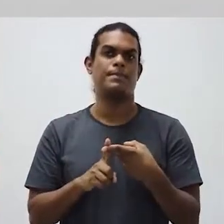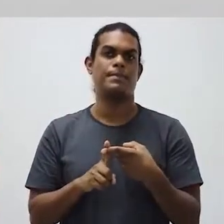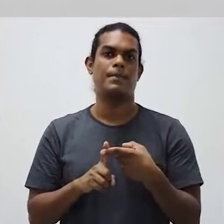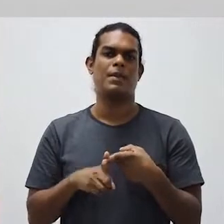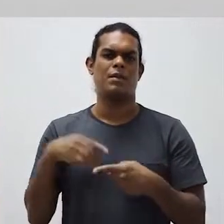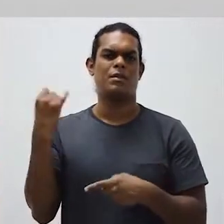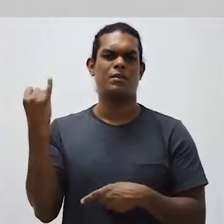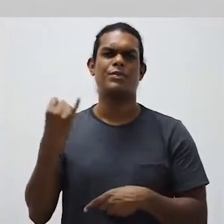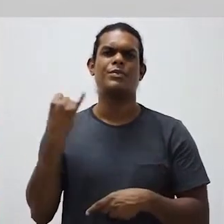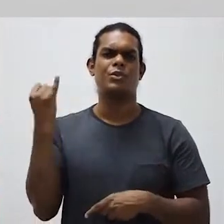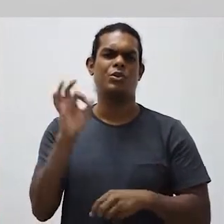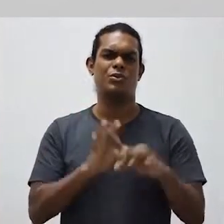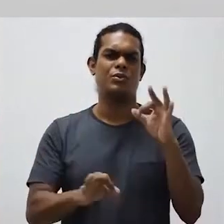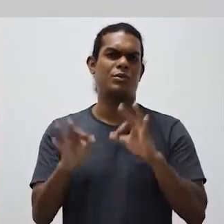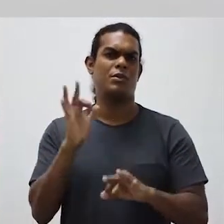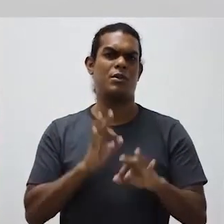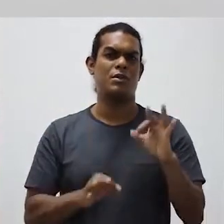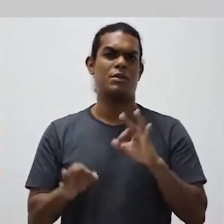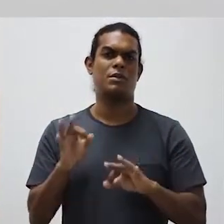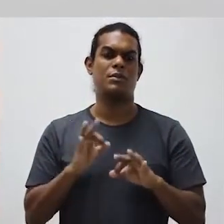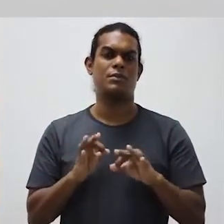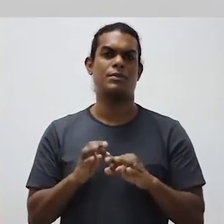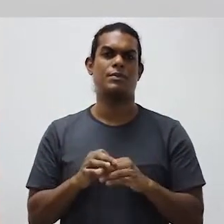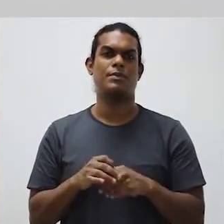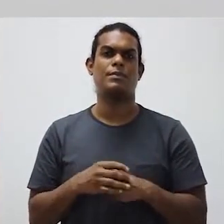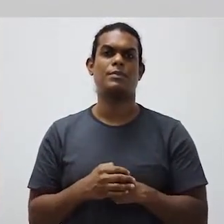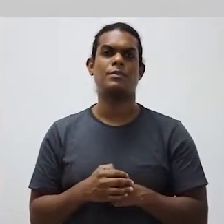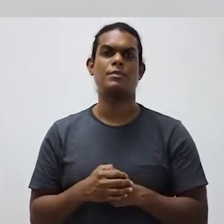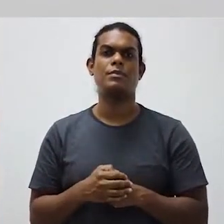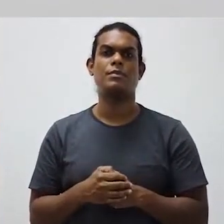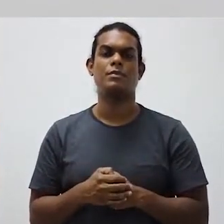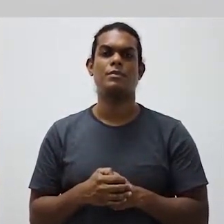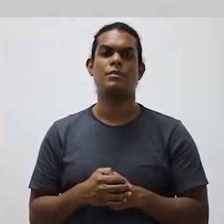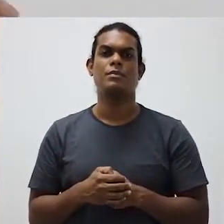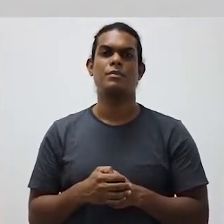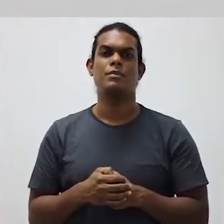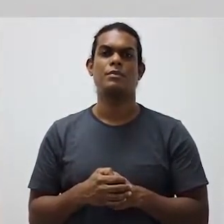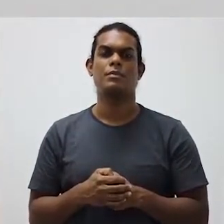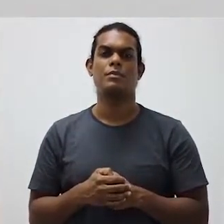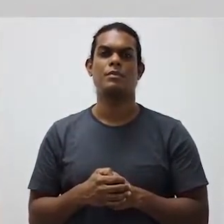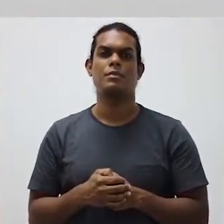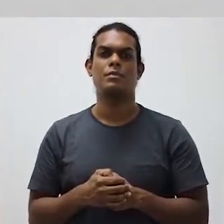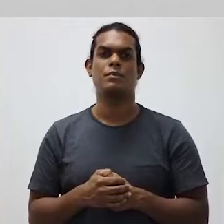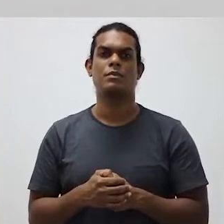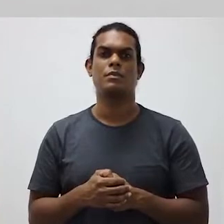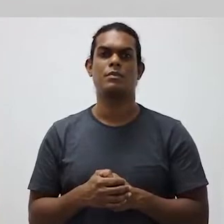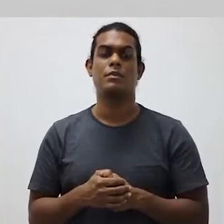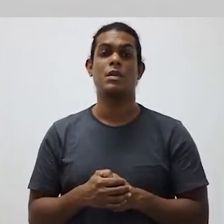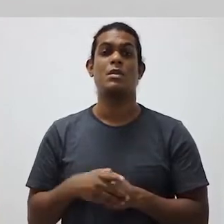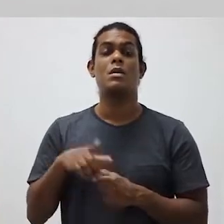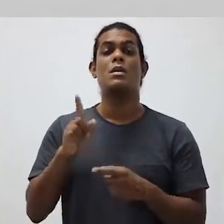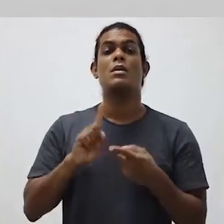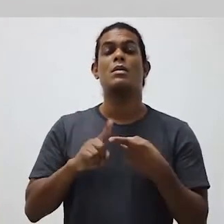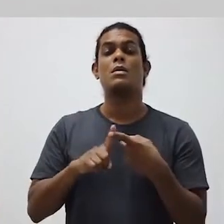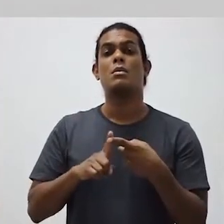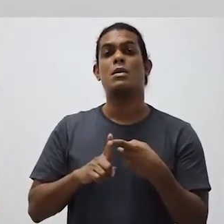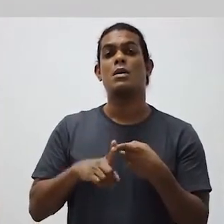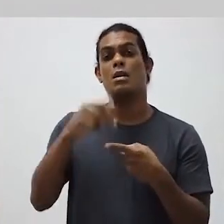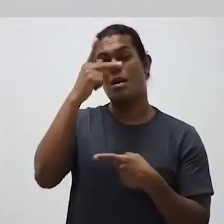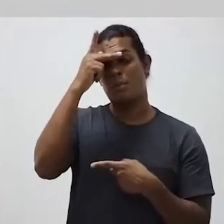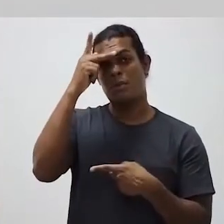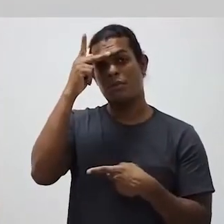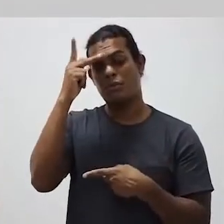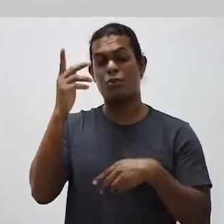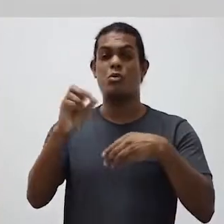é posto todas essas informações nas condições fiscais. E quem recebe vai observar se